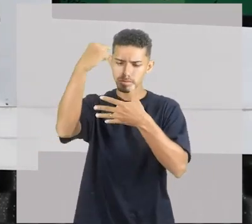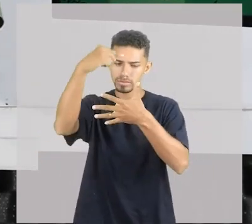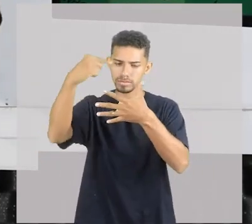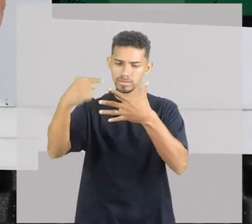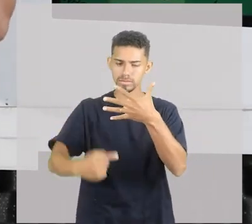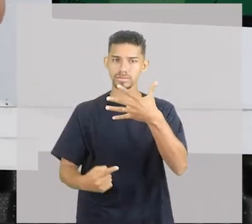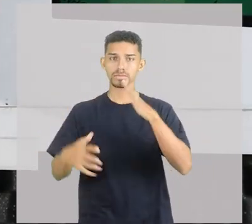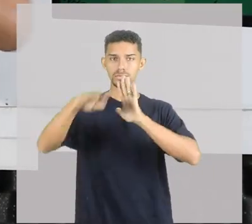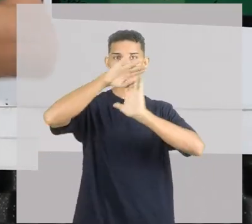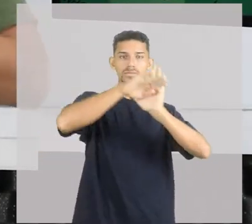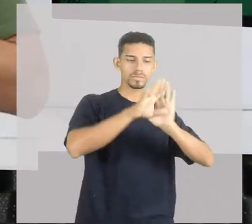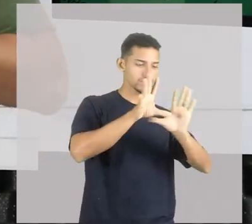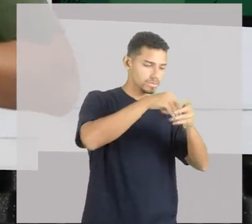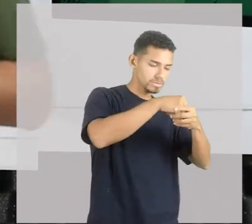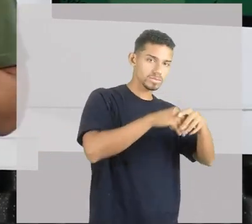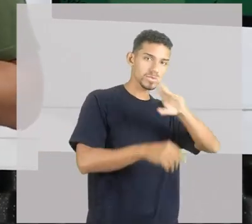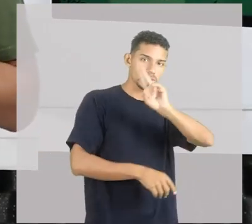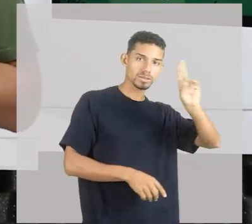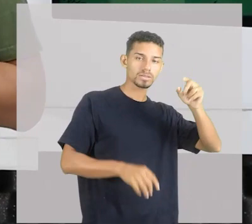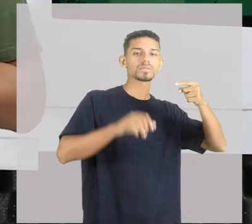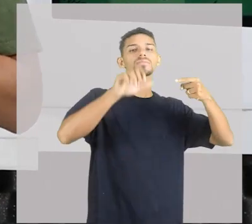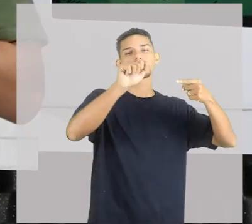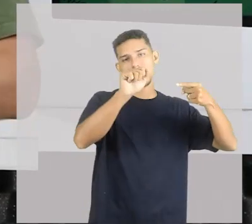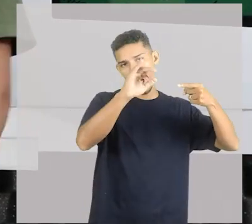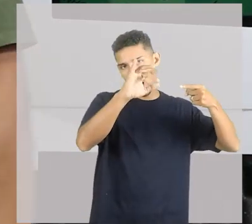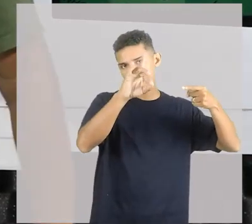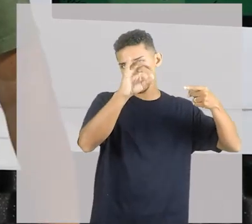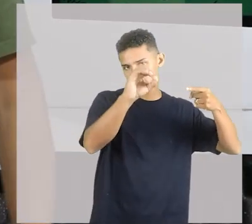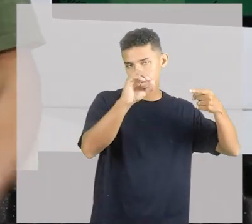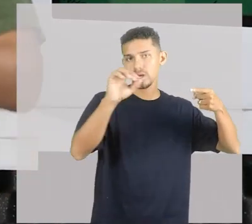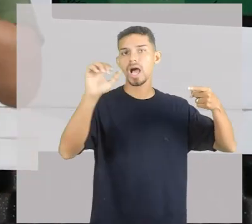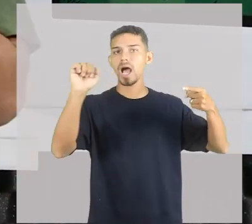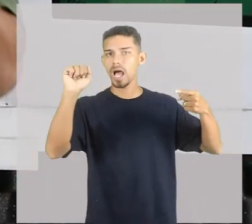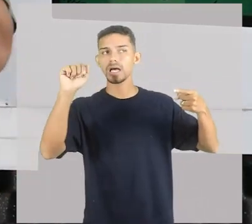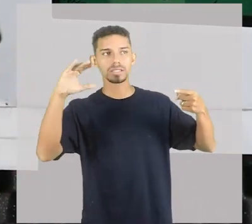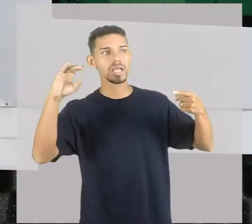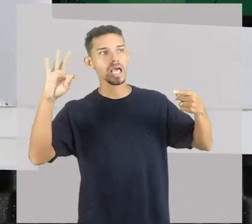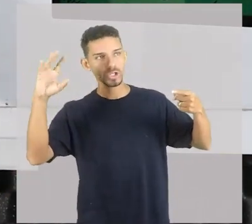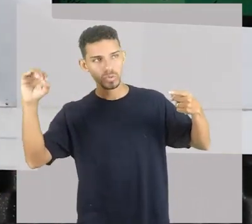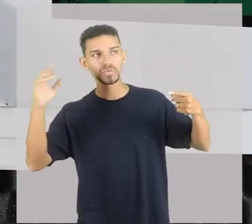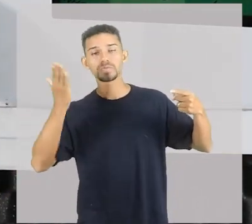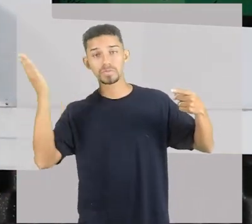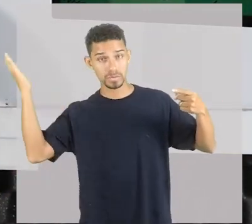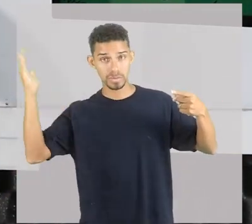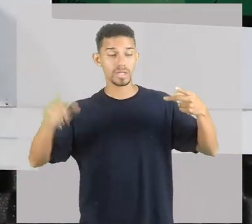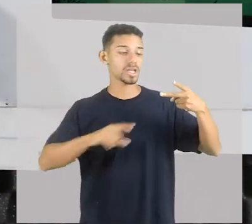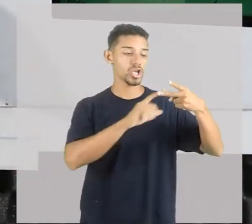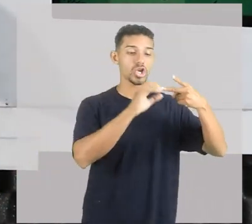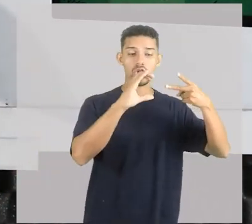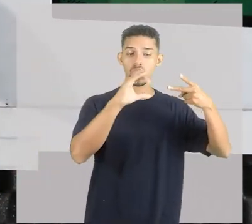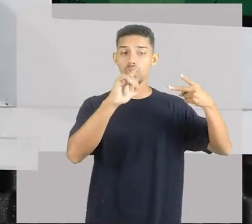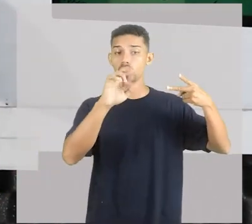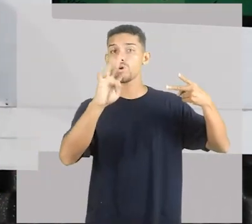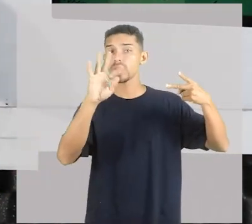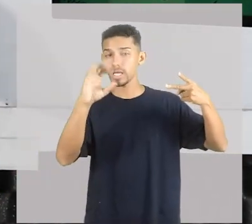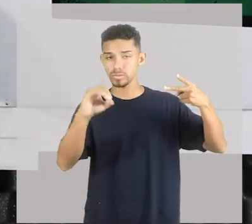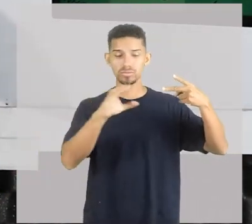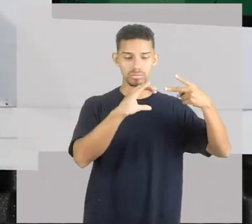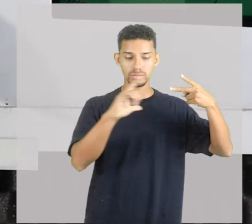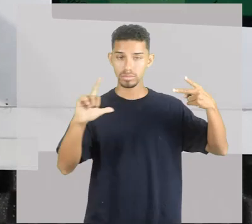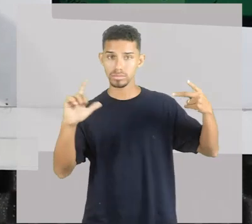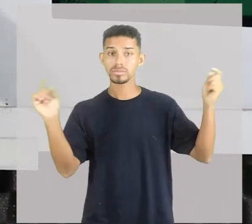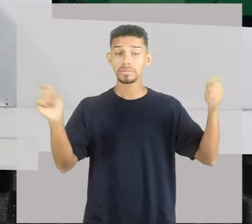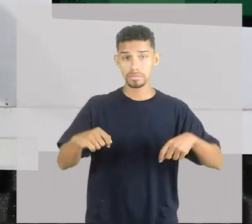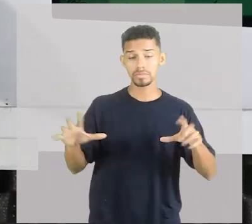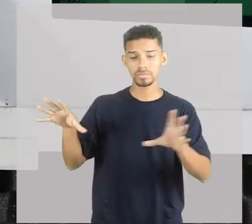Ingredientes. E lá tem ácido acético e cloreto de sódio, que fazem parte da composição da pimenta e do